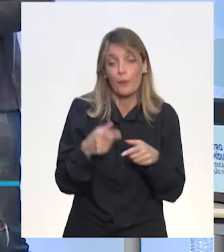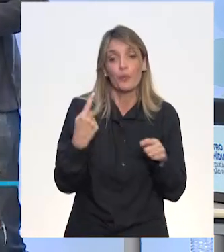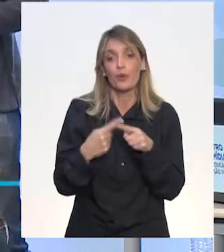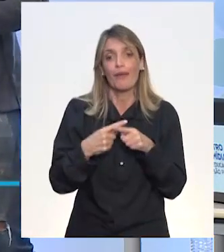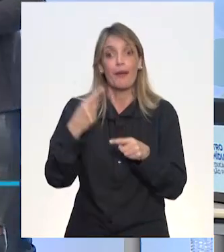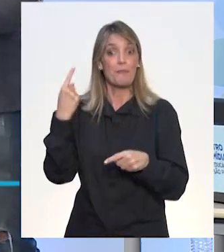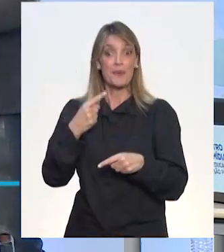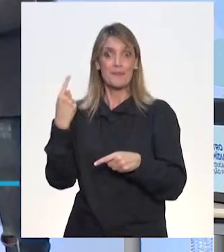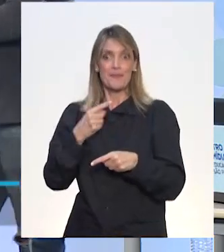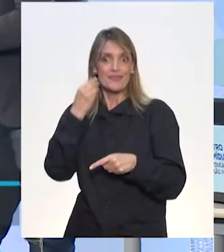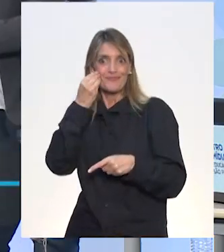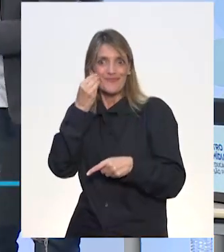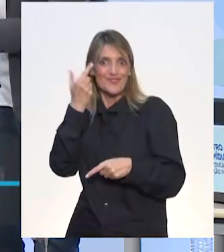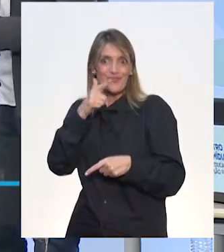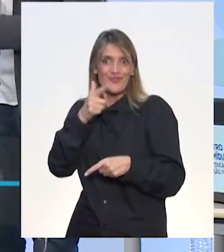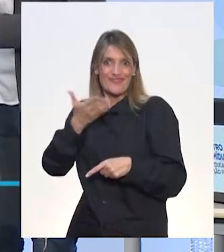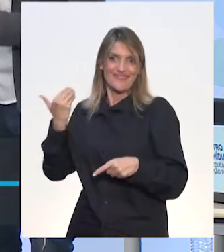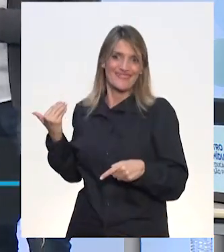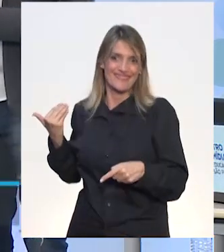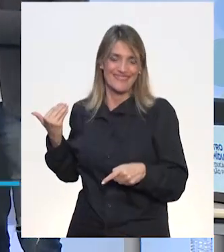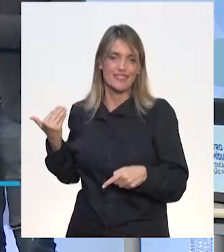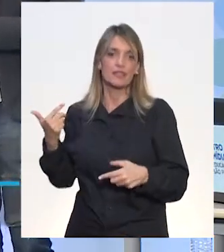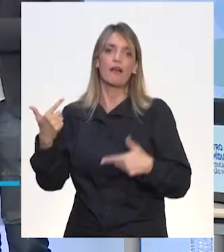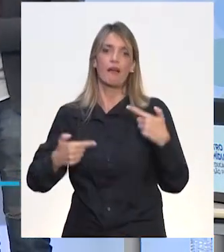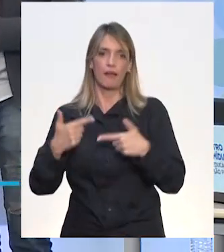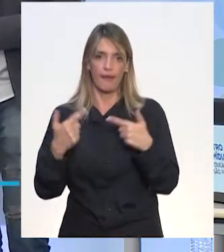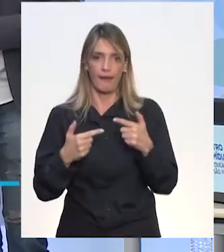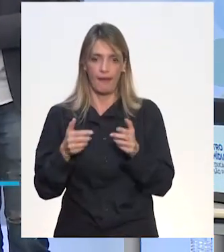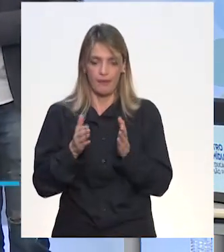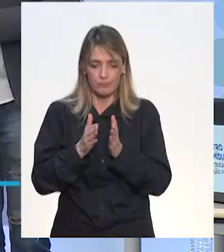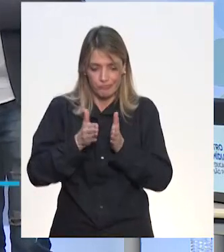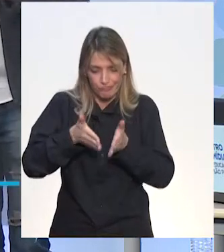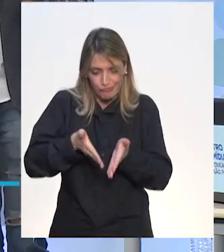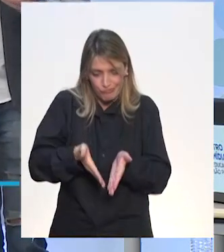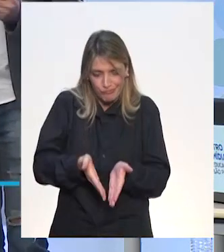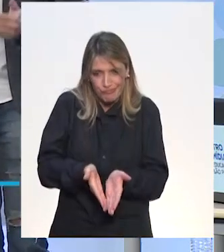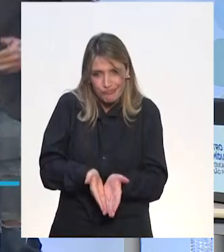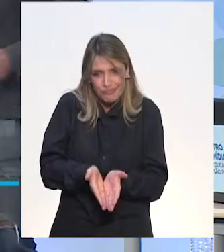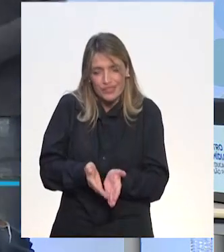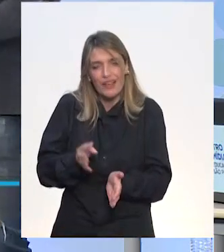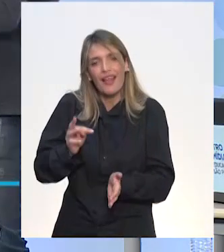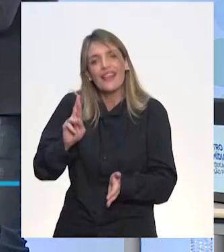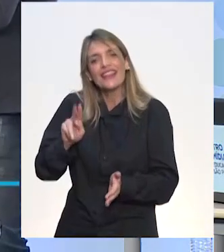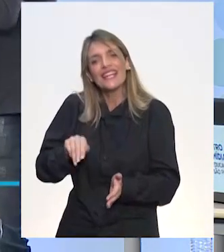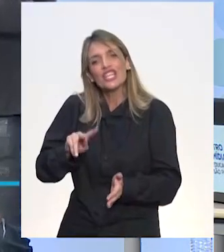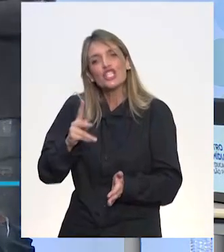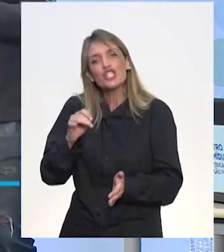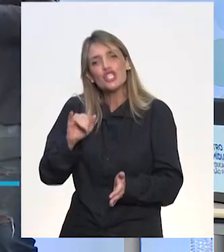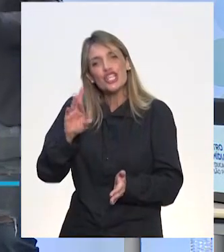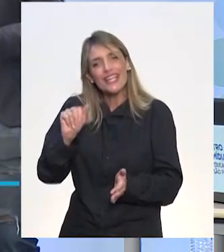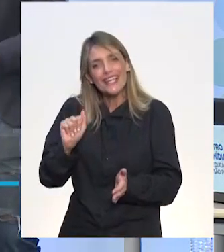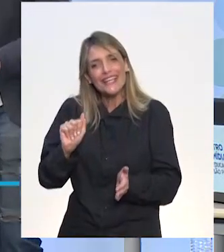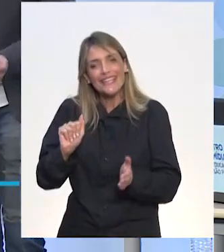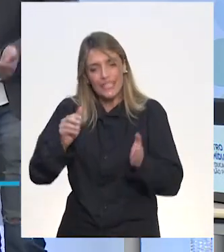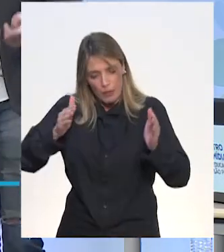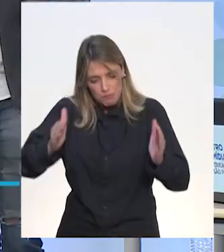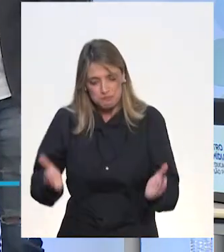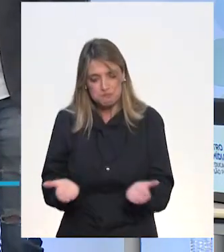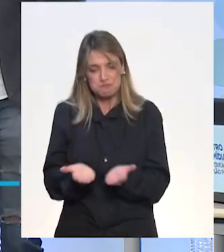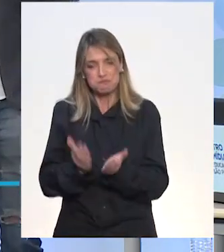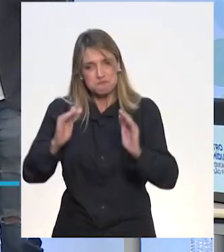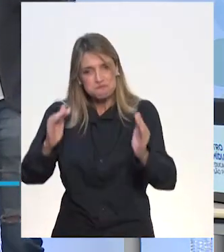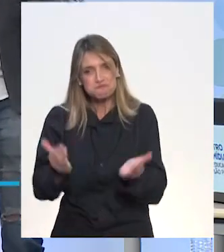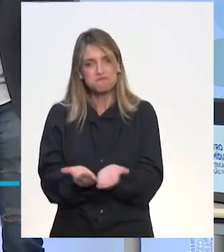da Primeira Guerra Mundial é uma guerra de trincheiras, de modo que a gente tem uma guerra de destruição em